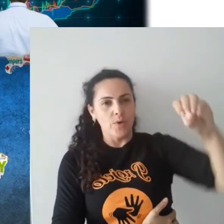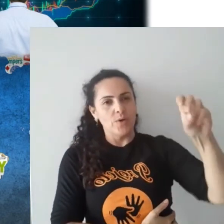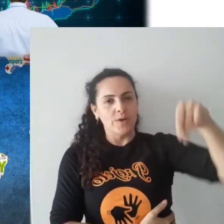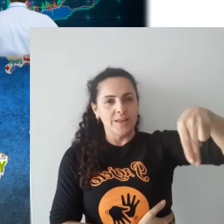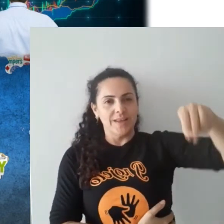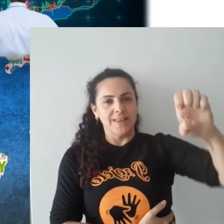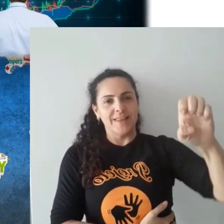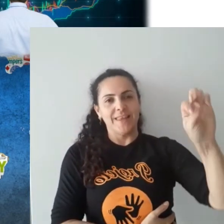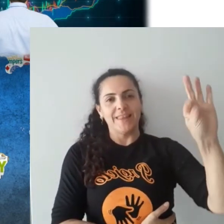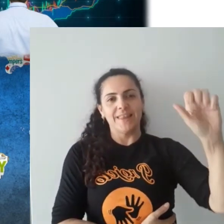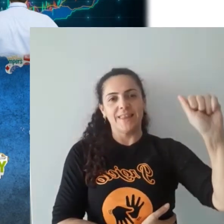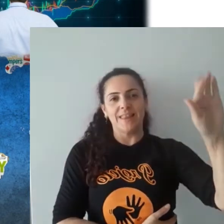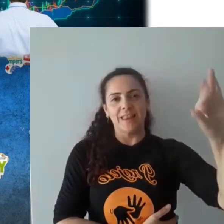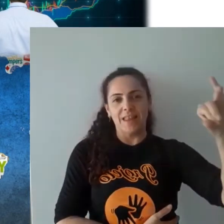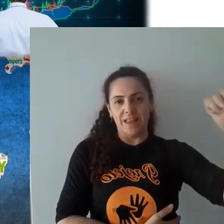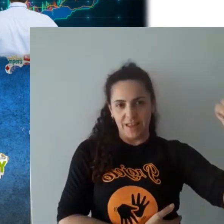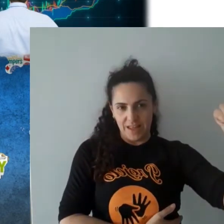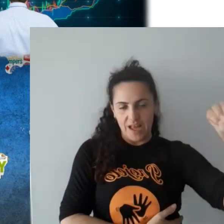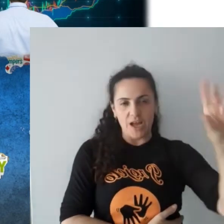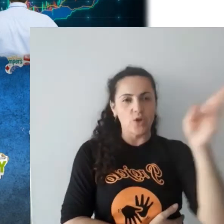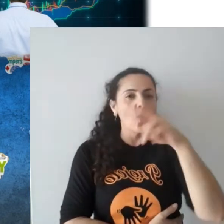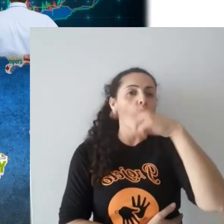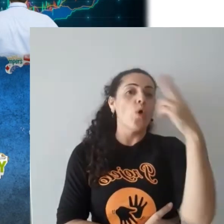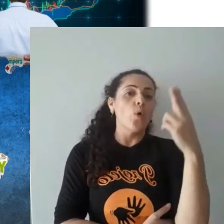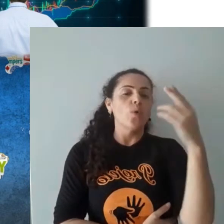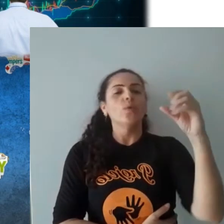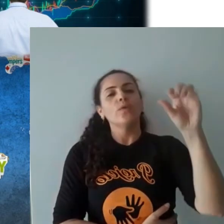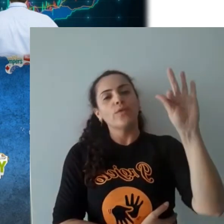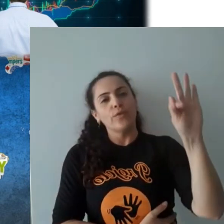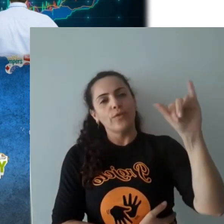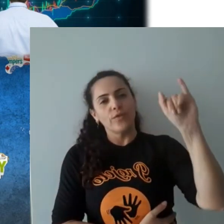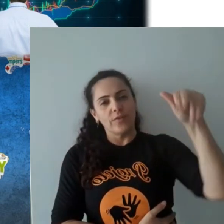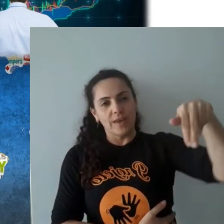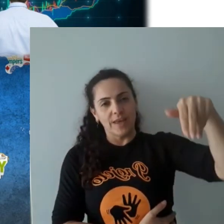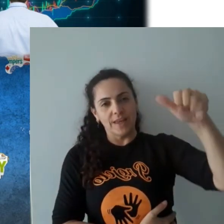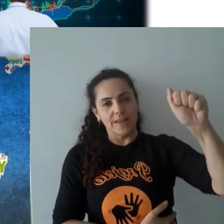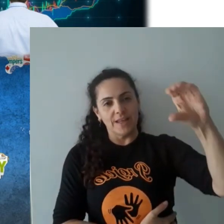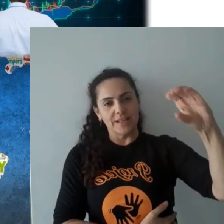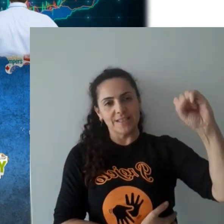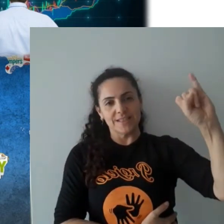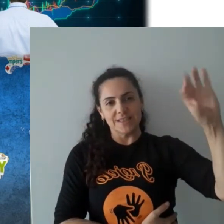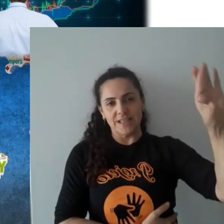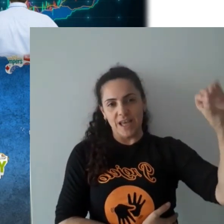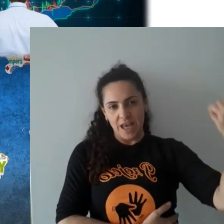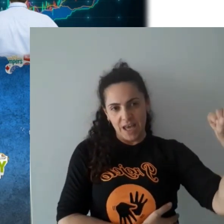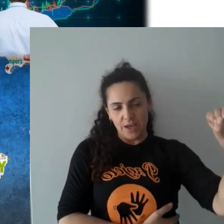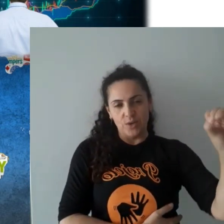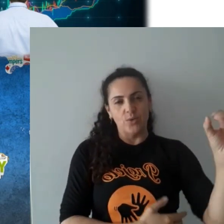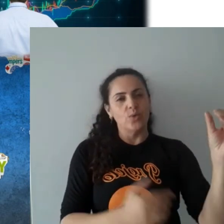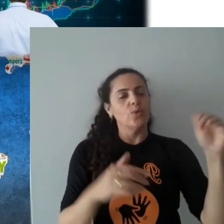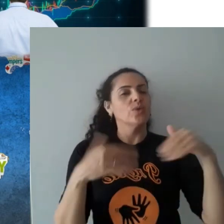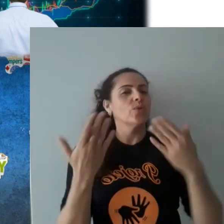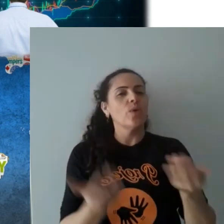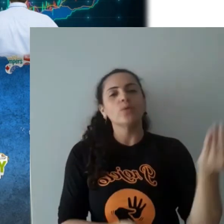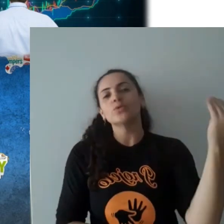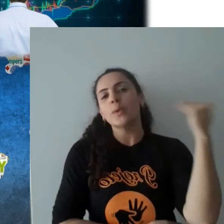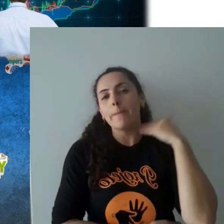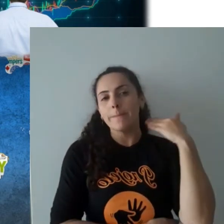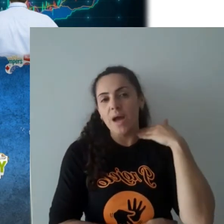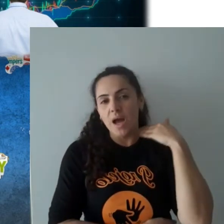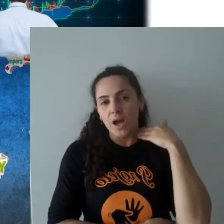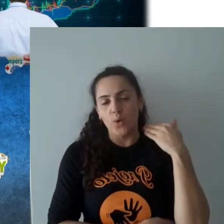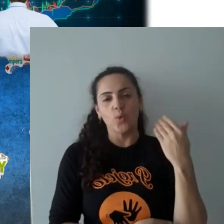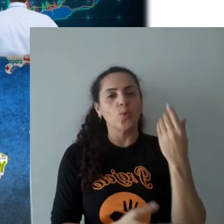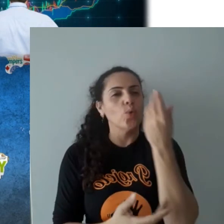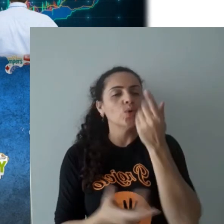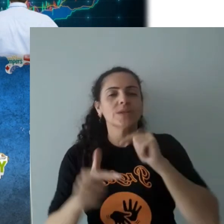ou produto industrializado, produção industrial, mas sim dinheiro. Então, o dinheiro hoje dá dinheiro. Pode